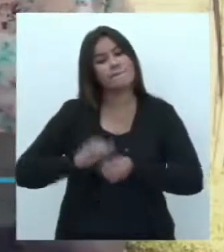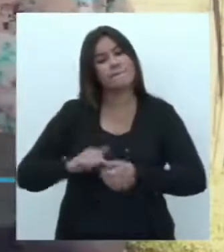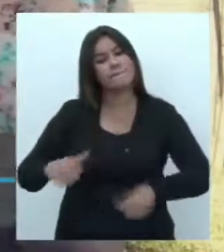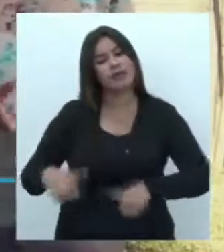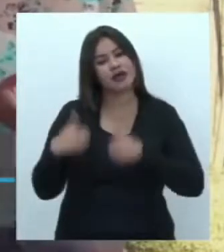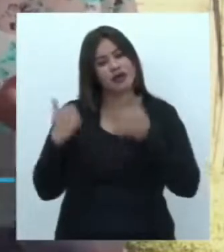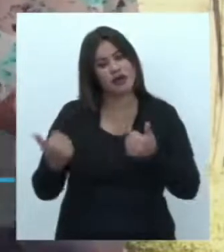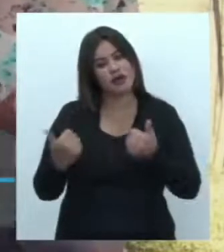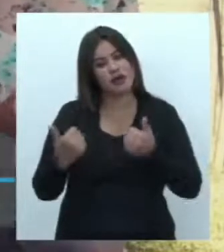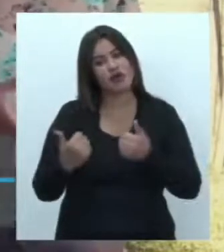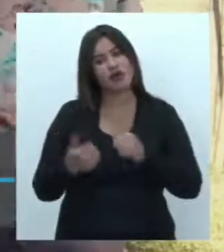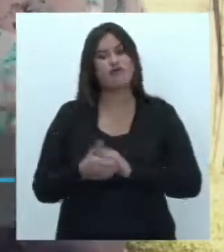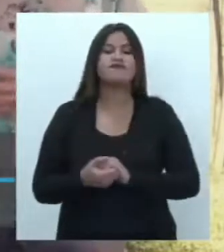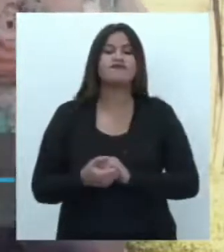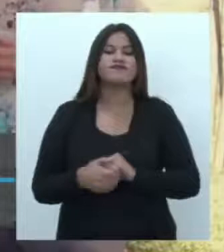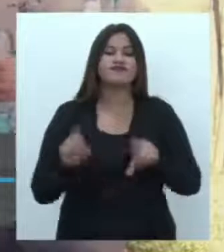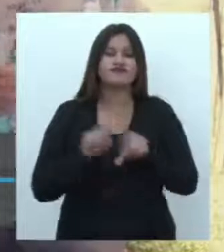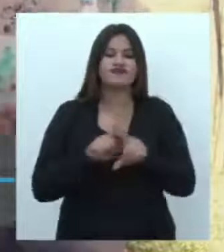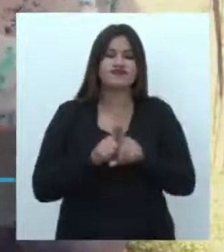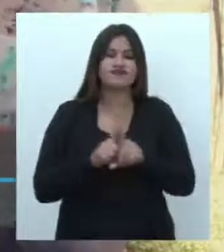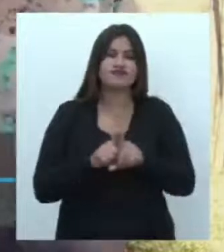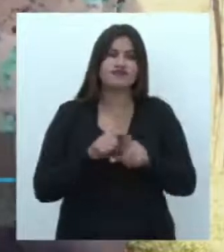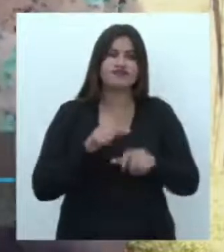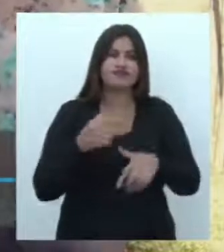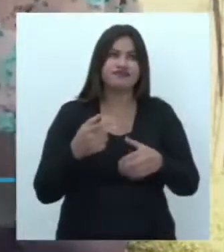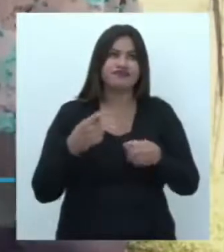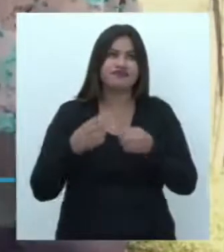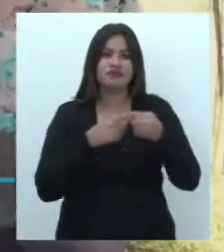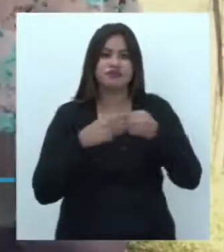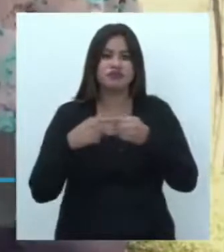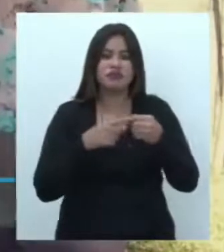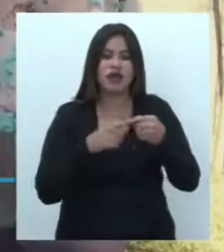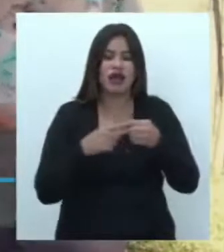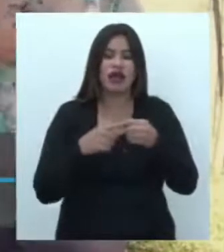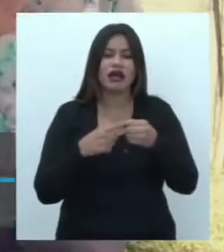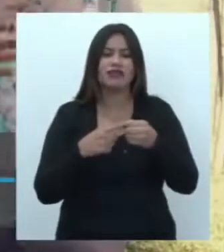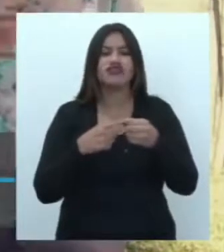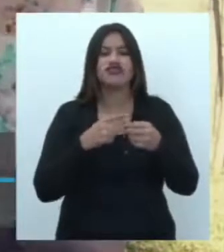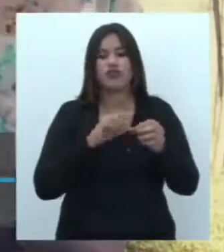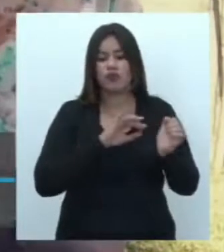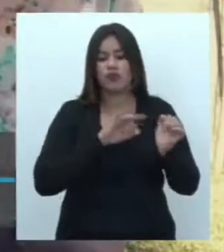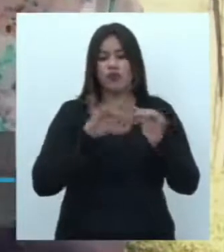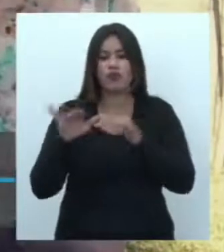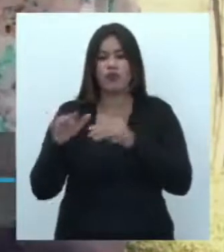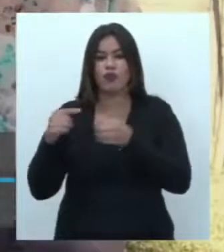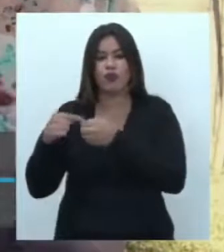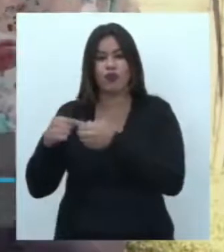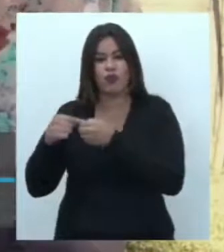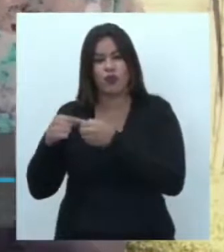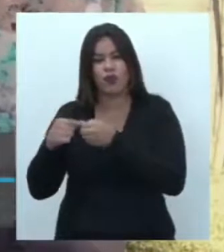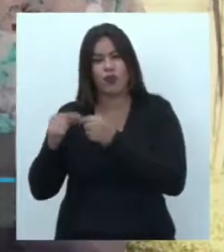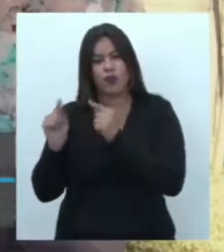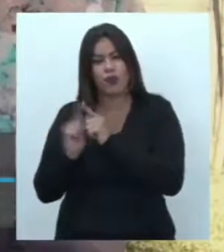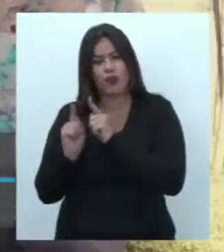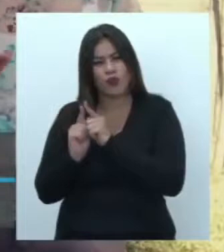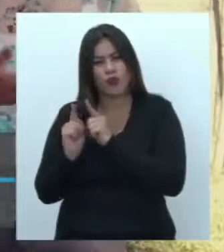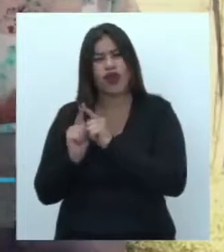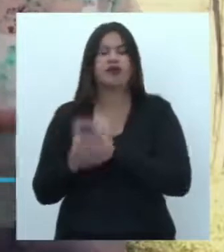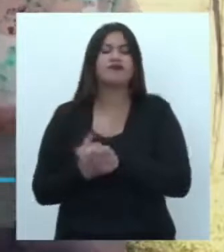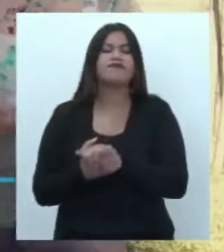que vão para cidades menores, saindo de grandes centros urbanos. Há vários outros motivos